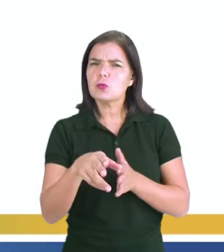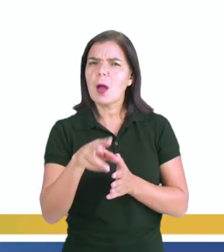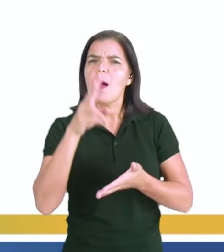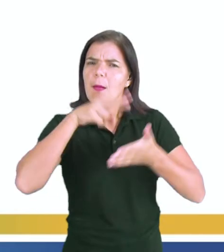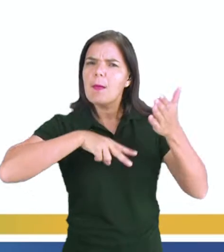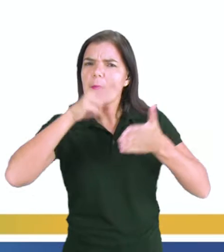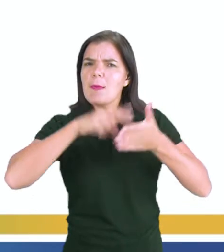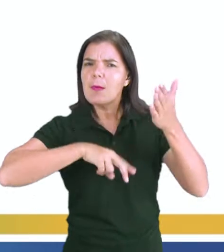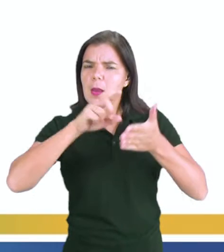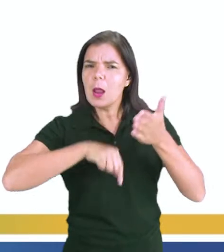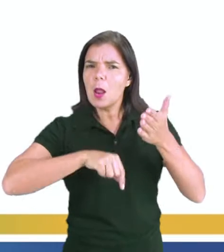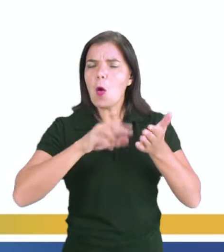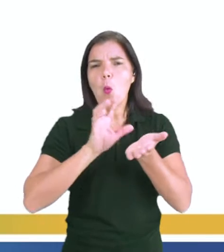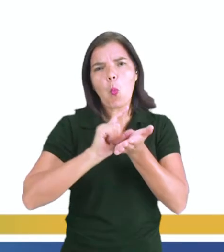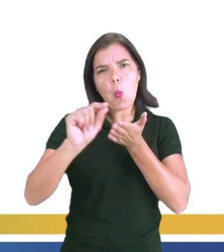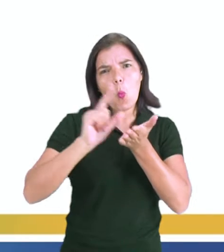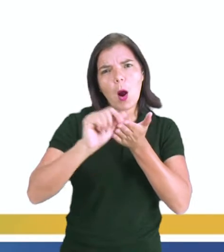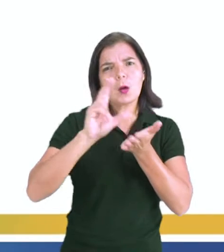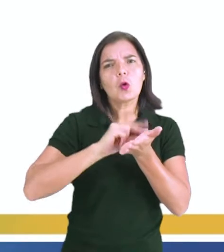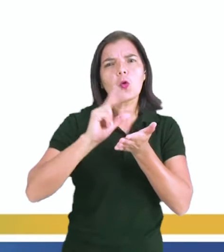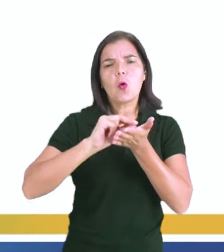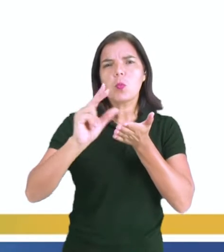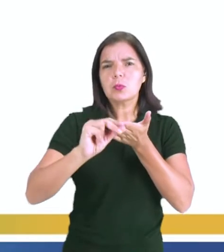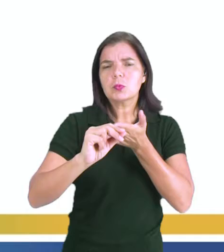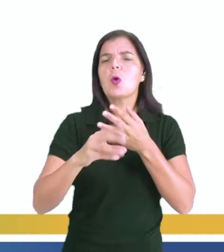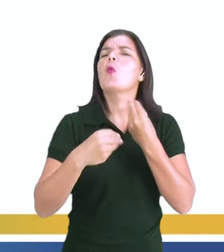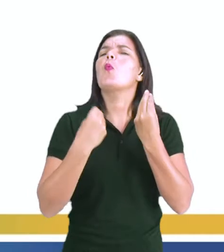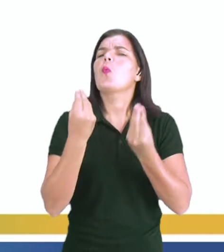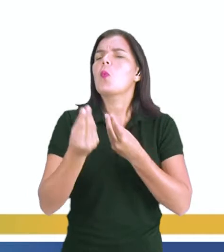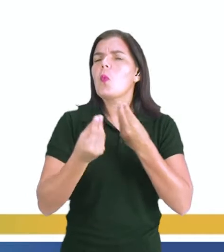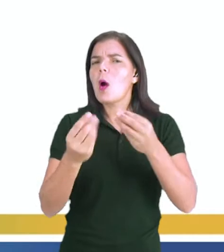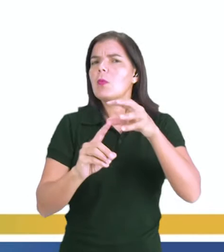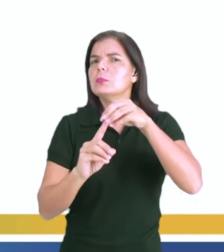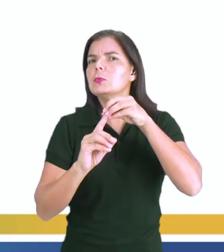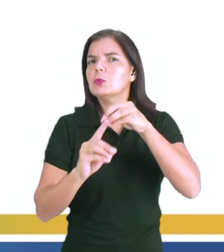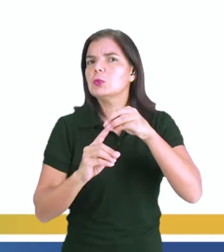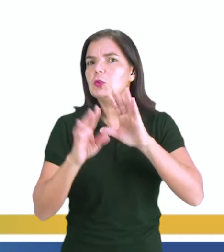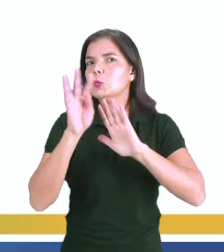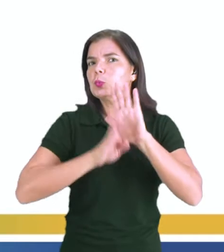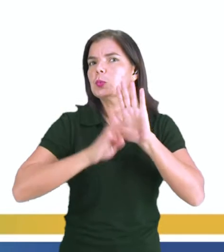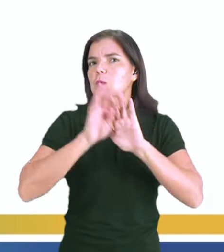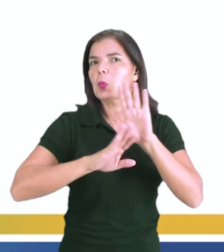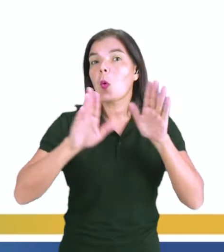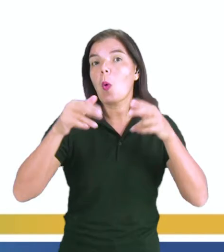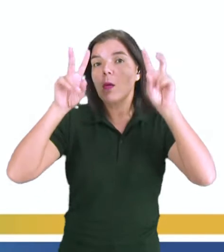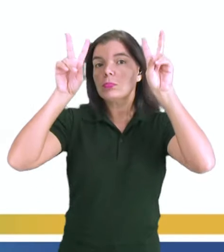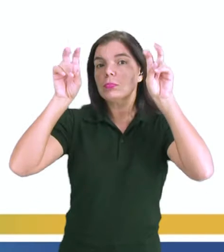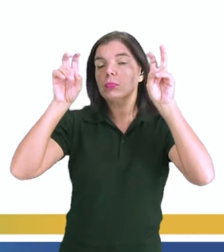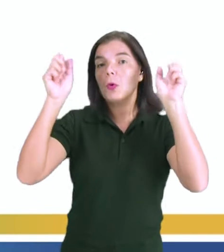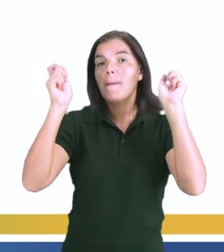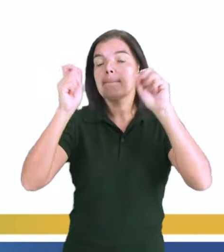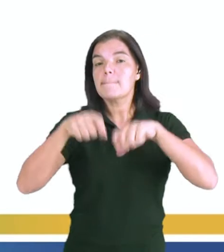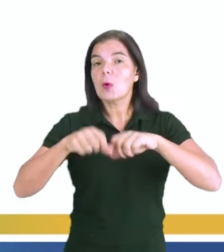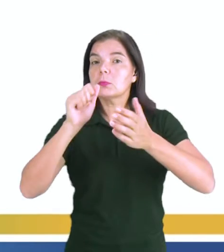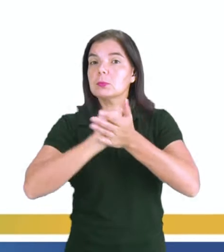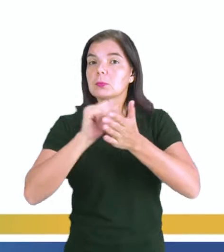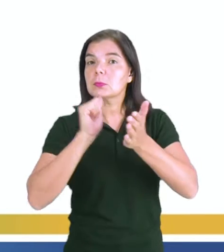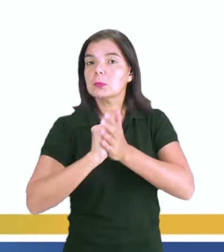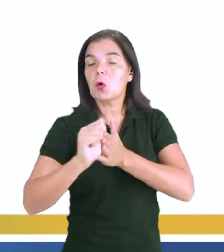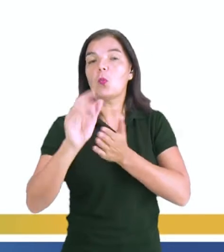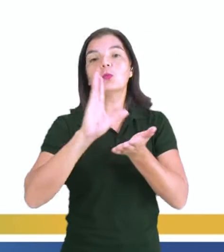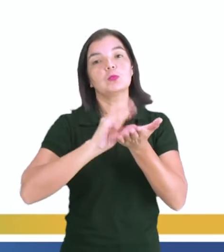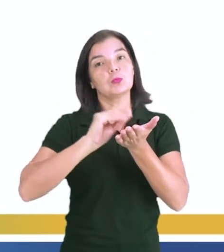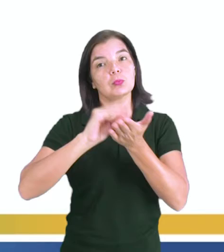de opinião? Onde ele é publicado? Qual é a função desse tipo de texto? Qual é o tipo de assunto que pode ser abordado em um artigo